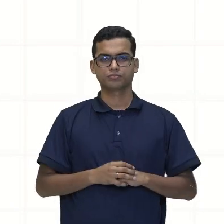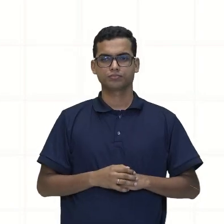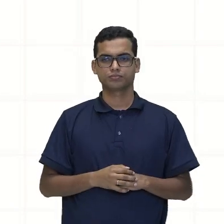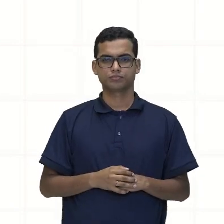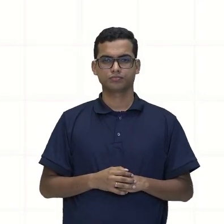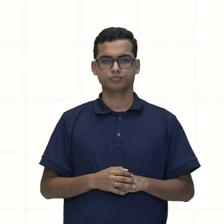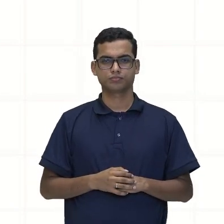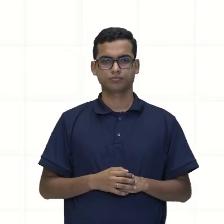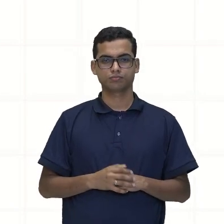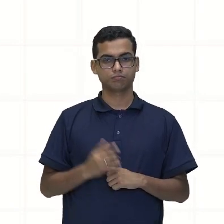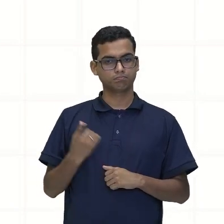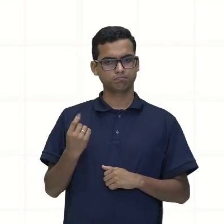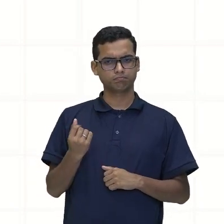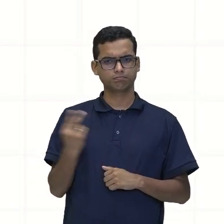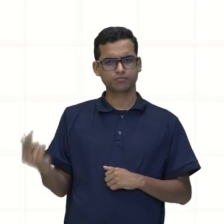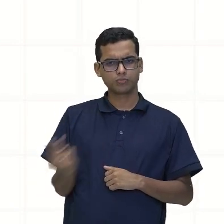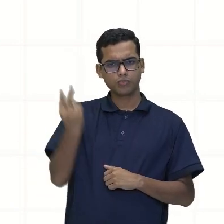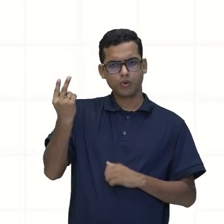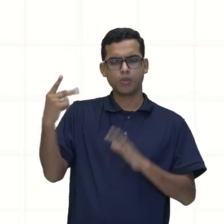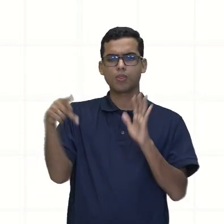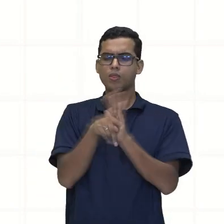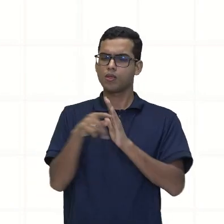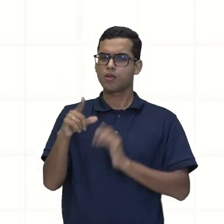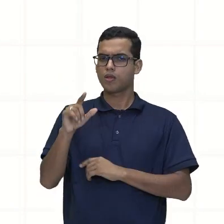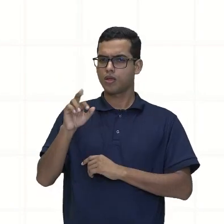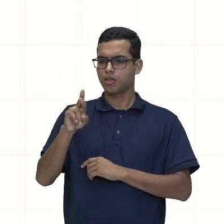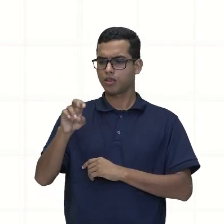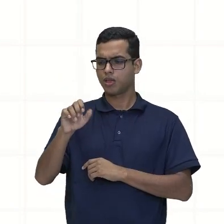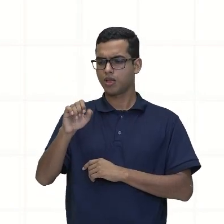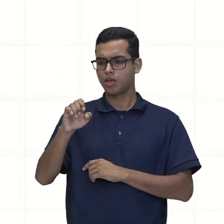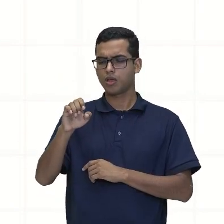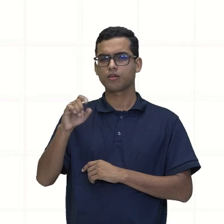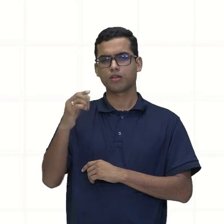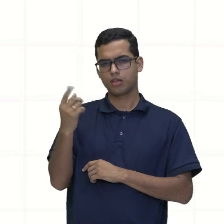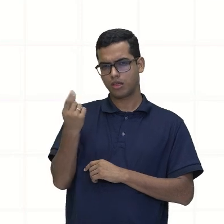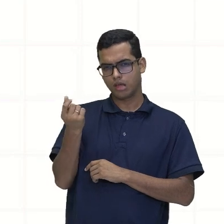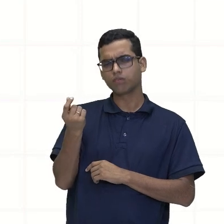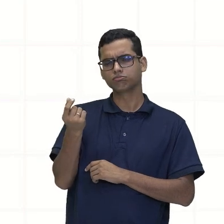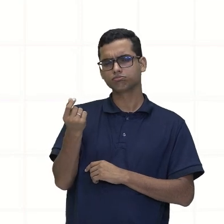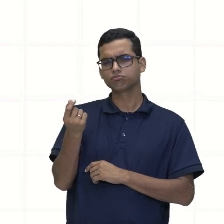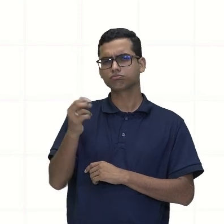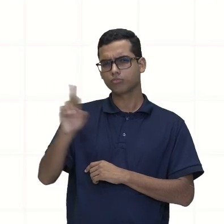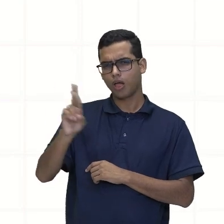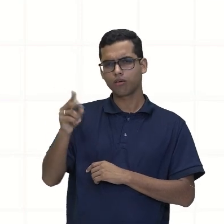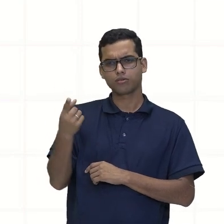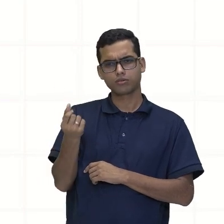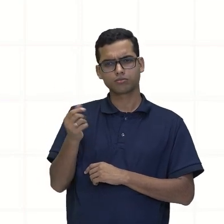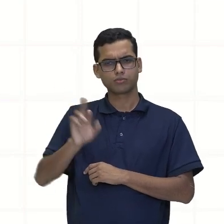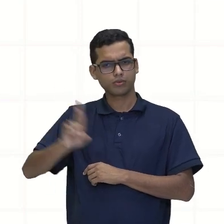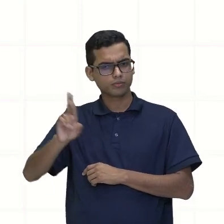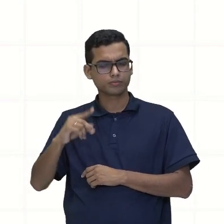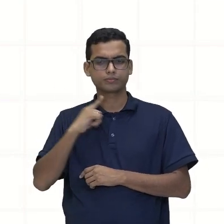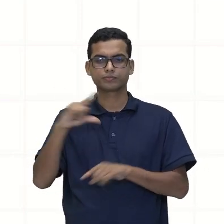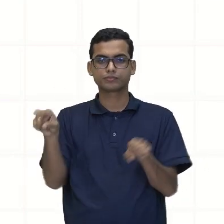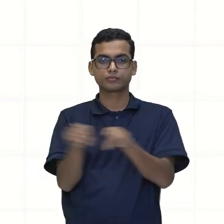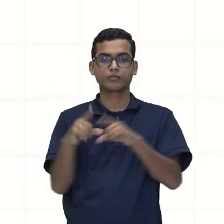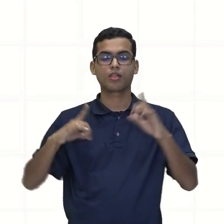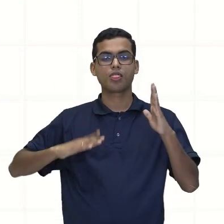os valores em reais que vão até 20 mil, e aí nós vamos ter um número de municípios